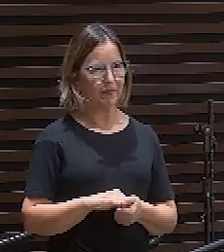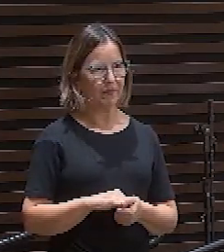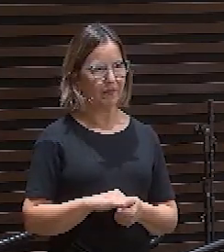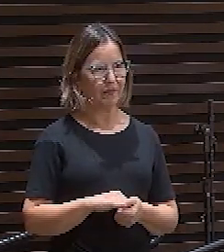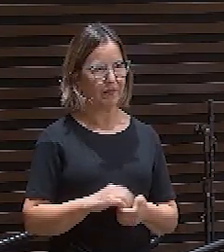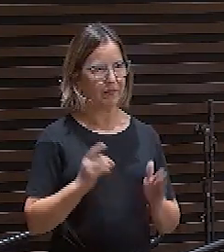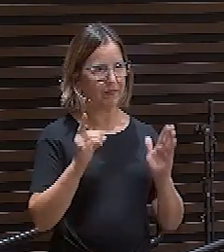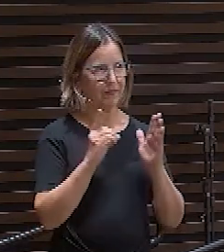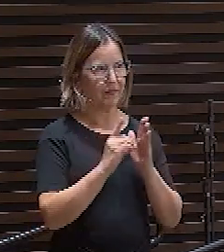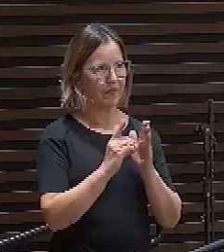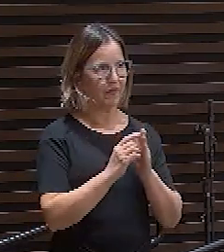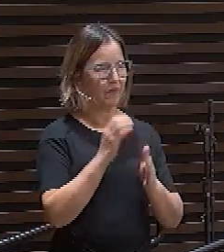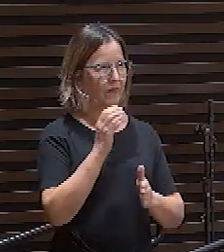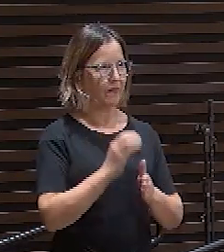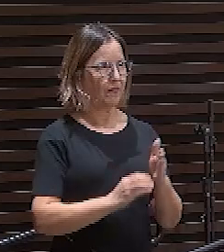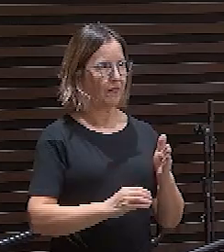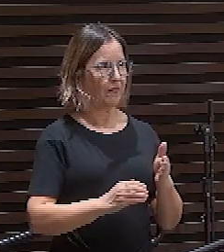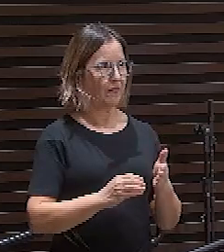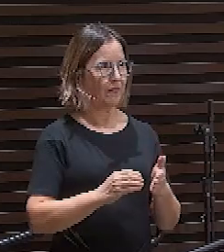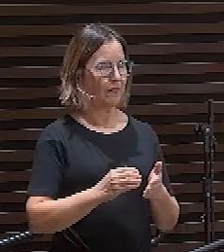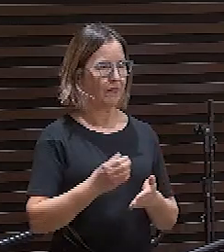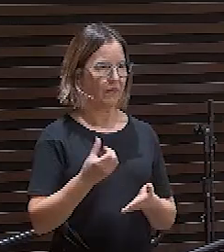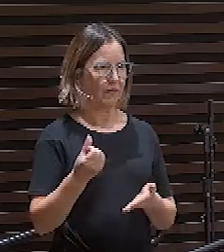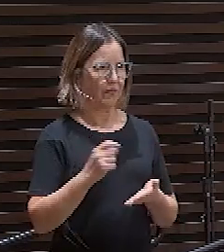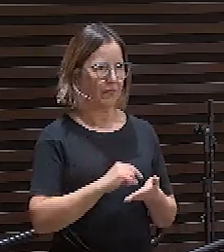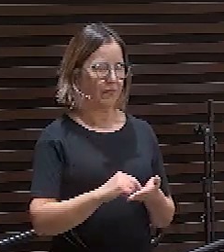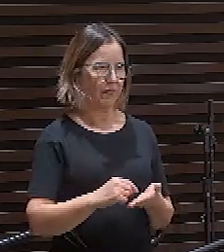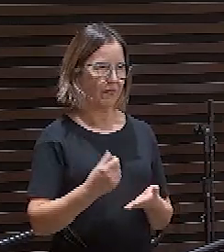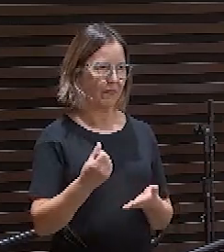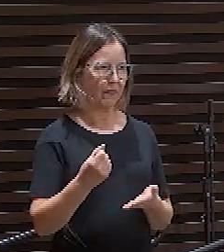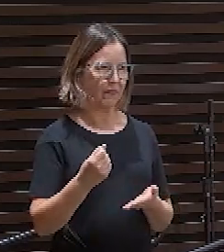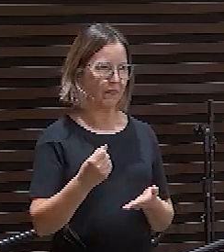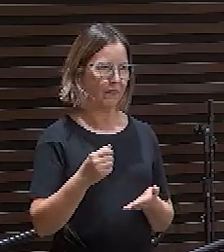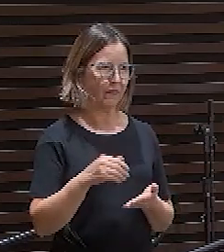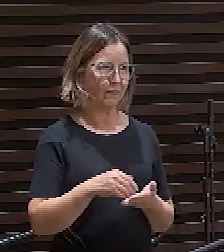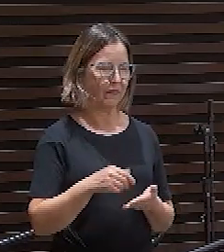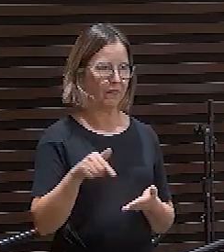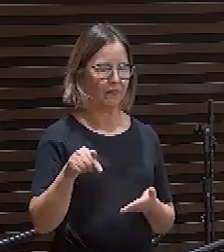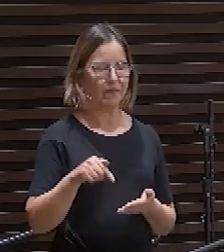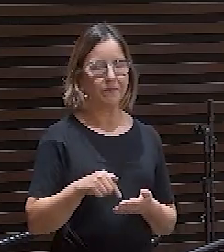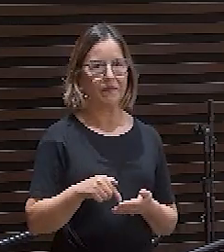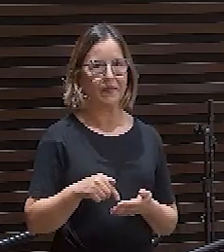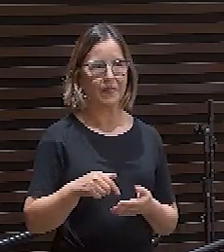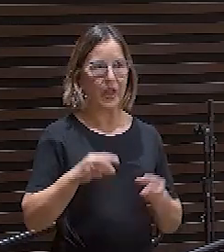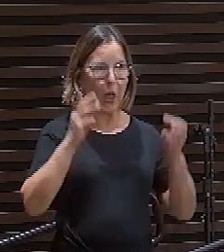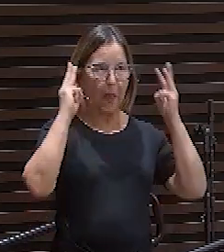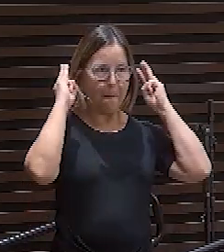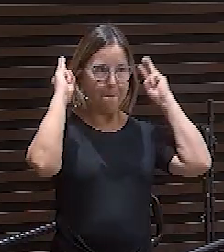Deuteronômio 6 e 7, esse texto foi escrito por Moisés, quando ele chegou